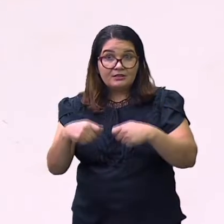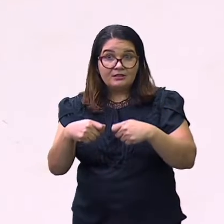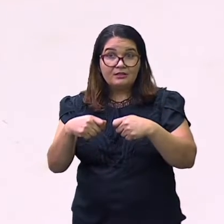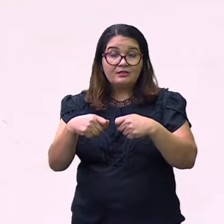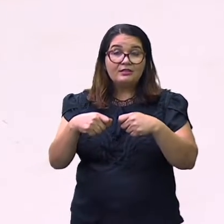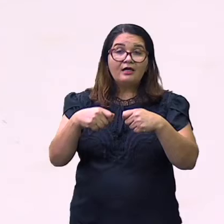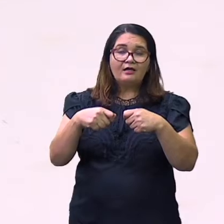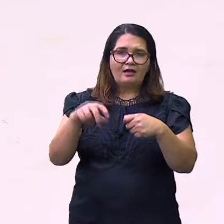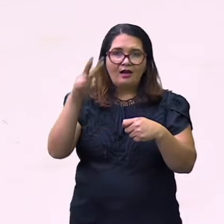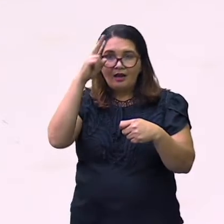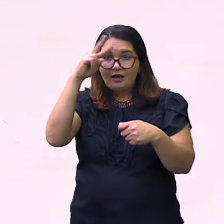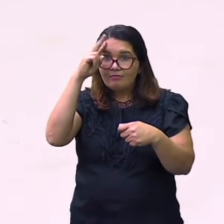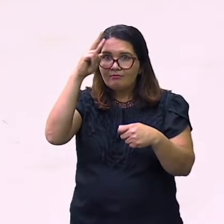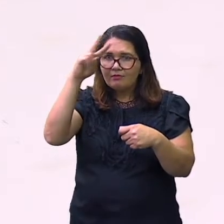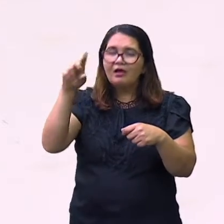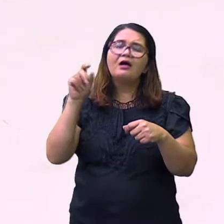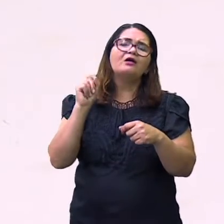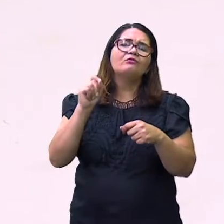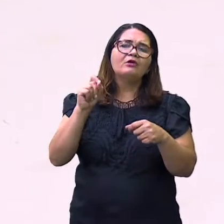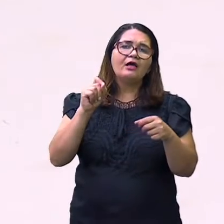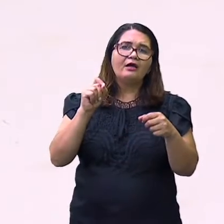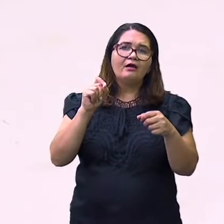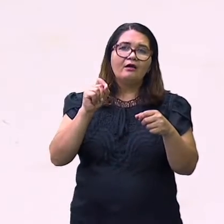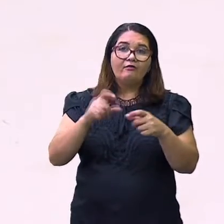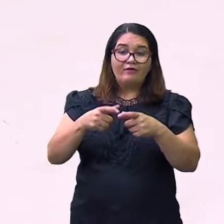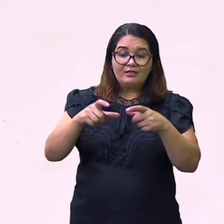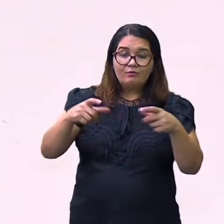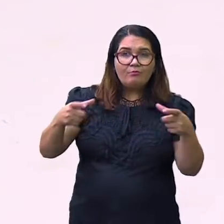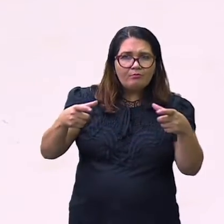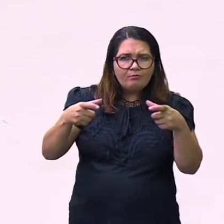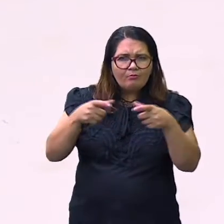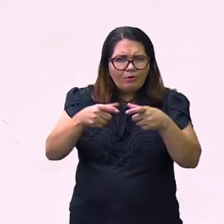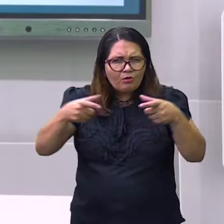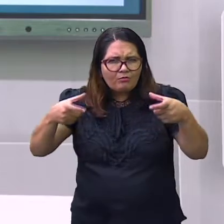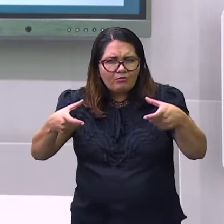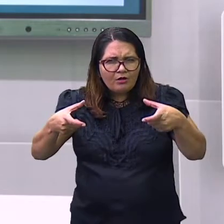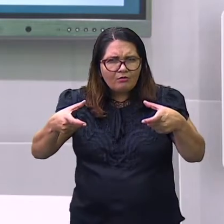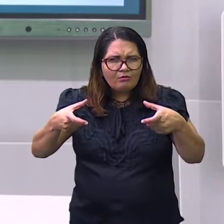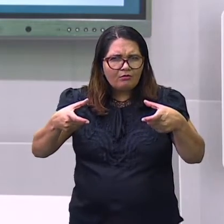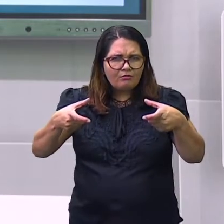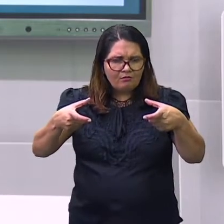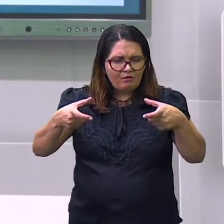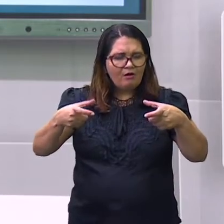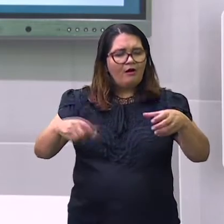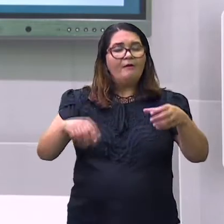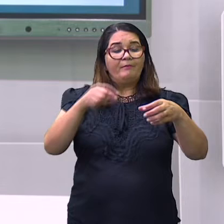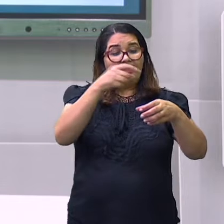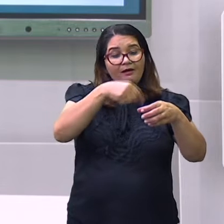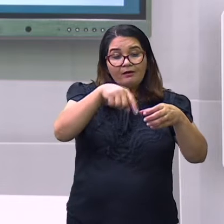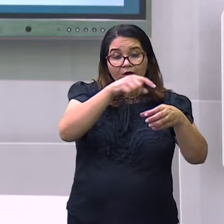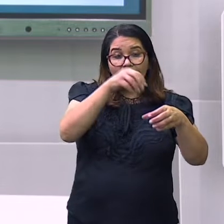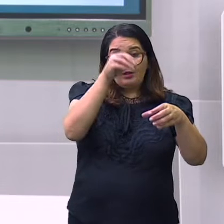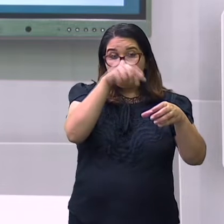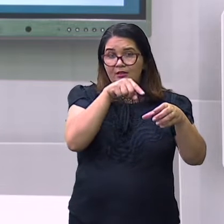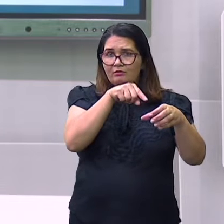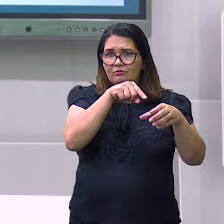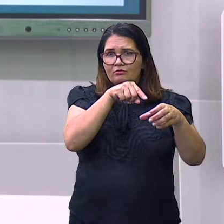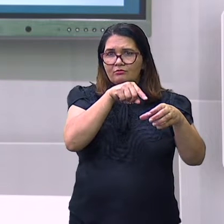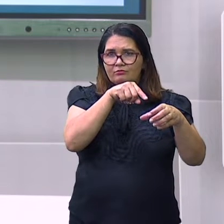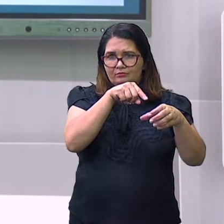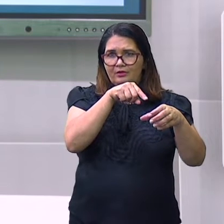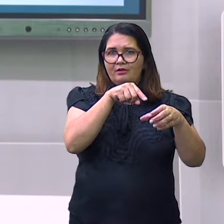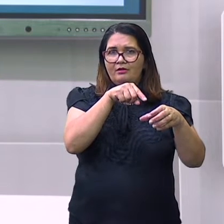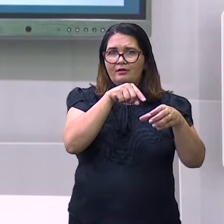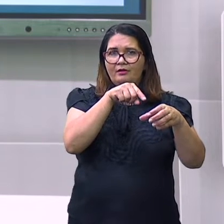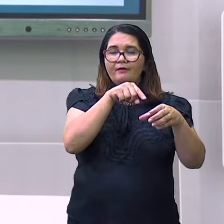outras estruturas. Vou fazer de uma forma mais rapidinho aqui, mas vocês podem fazer com calma em